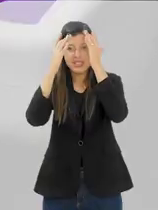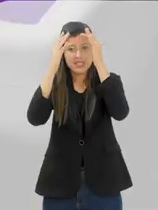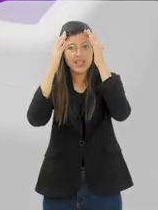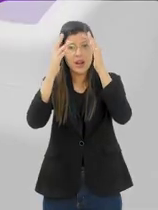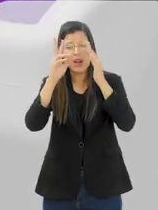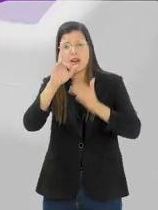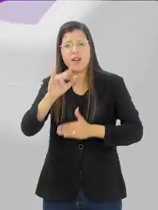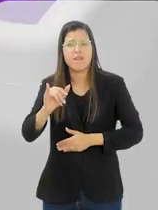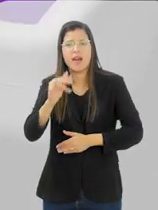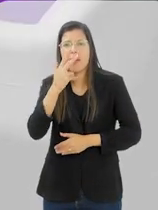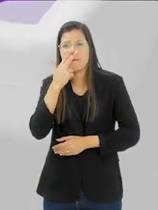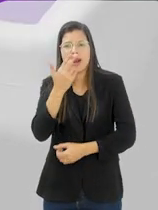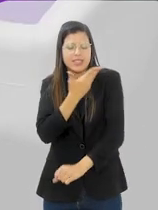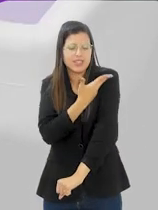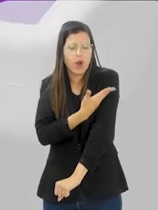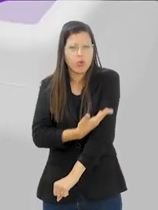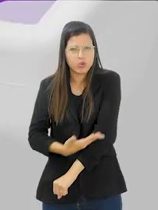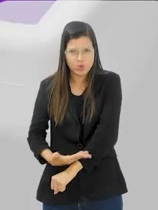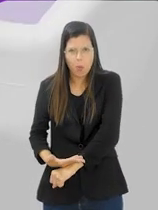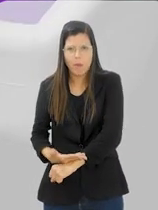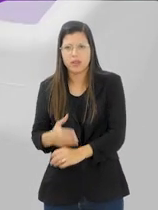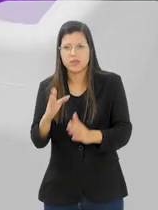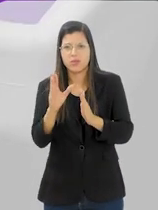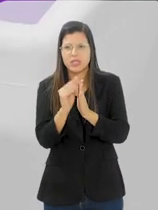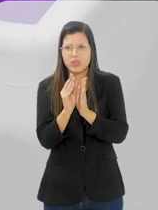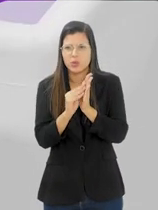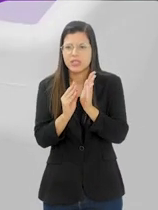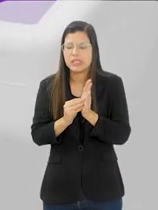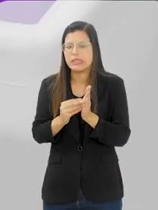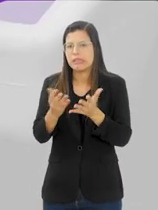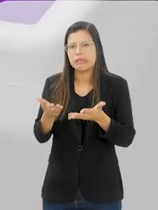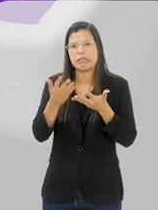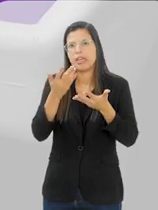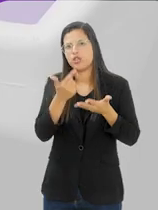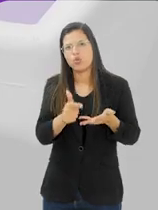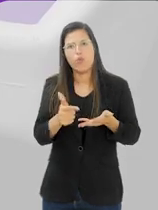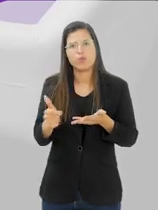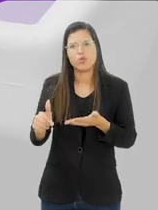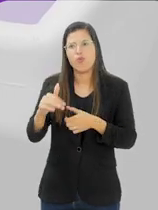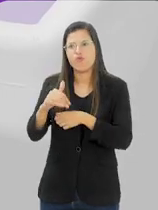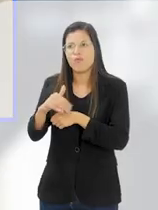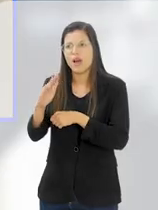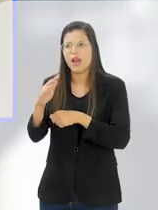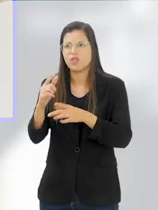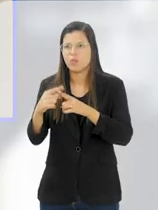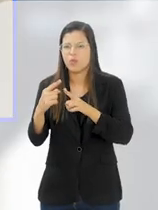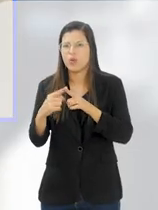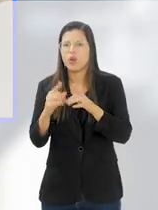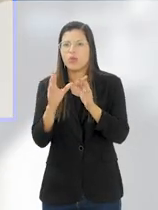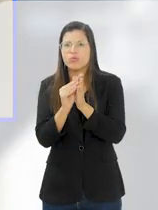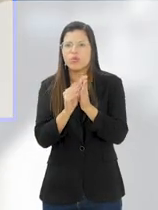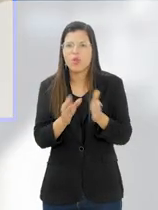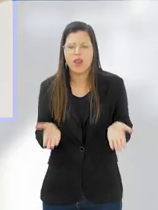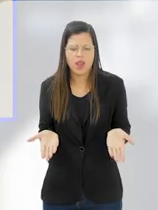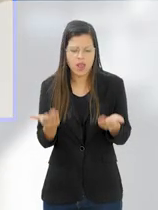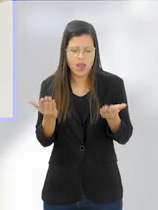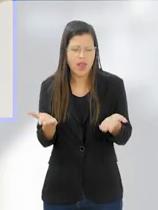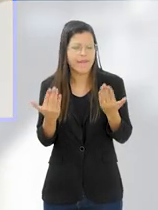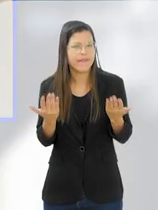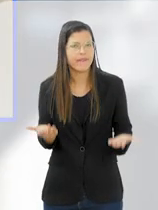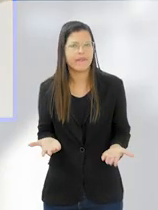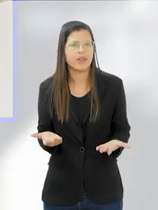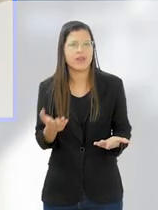então, vai se habituando com esse tipo de conteúdo e vai querendo mais esse tipo de conteúdo, que é um conteúdo leve, superficial, que